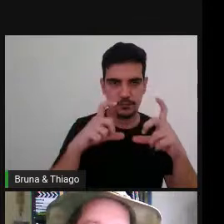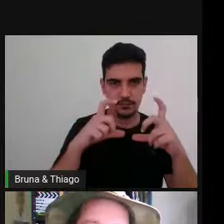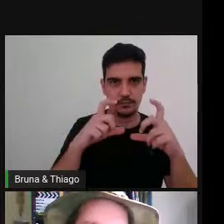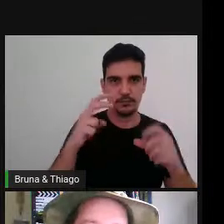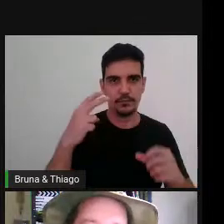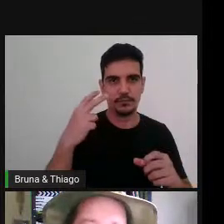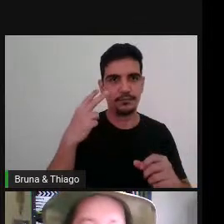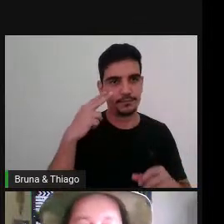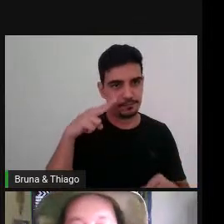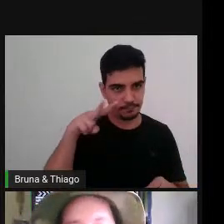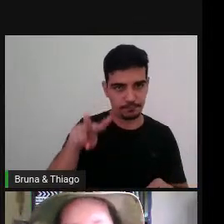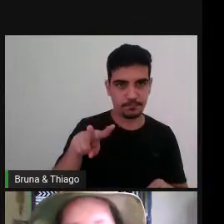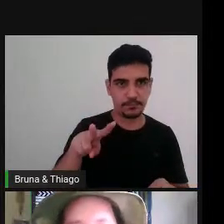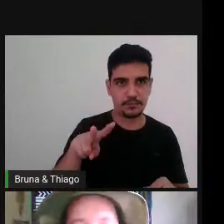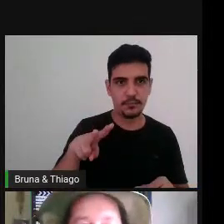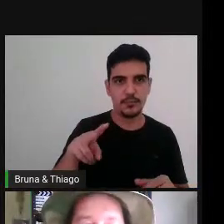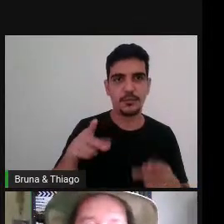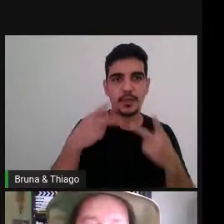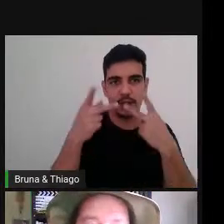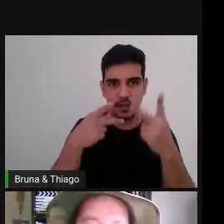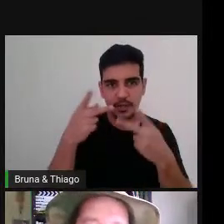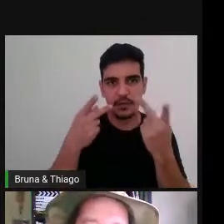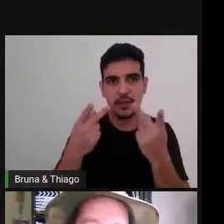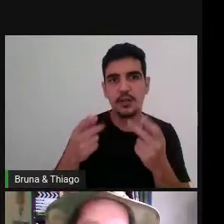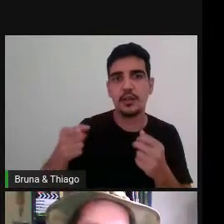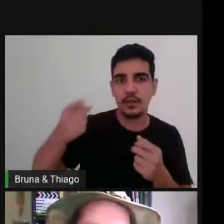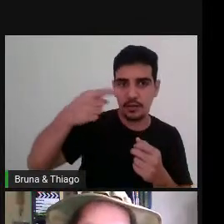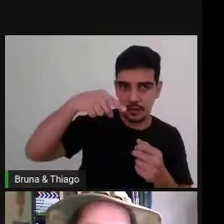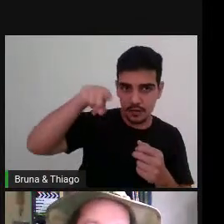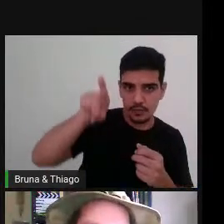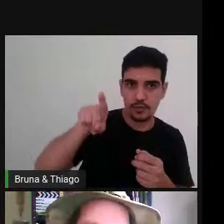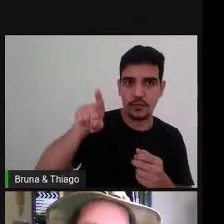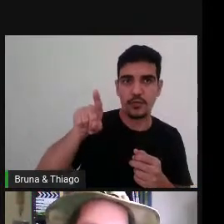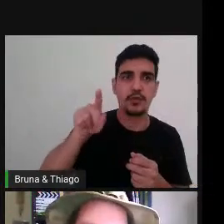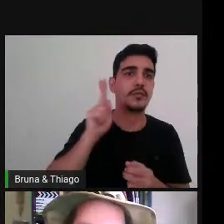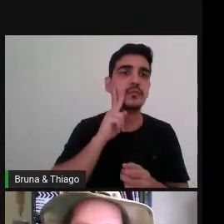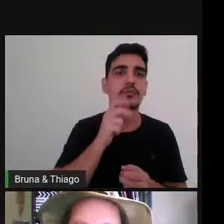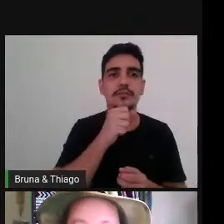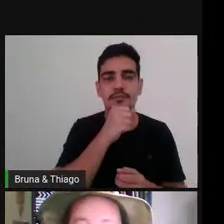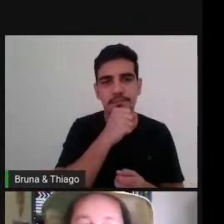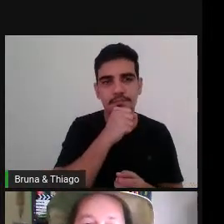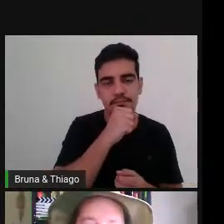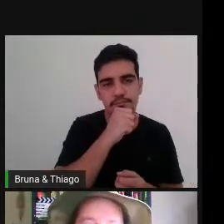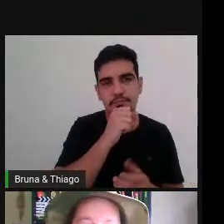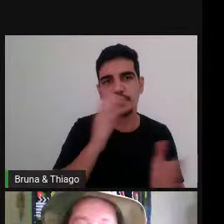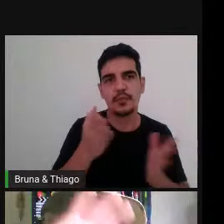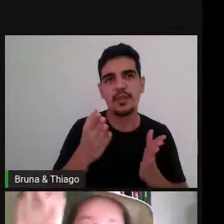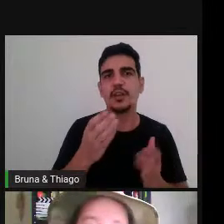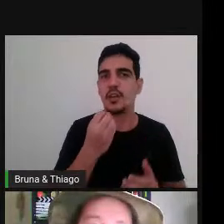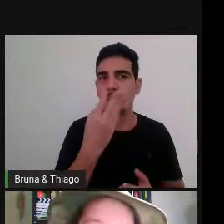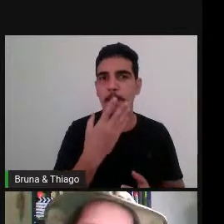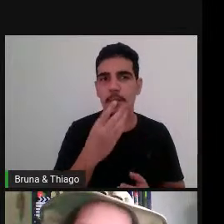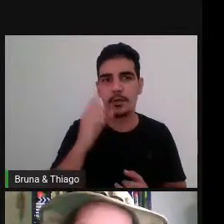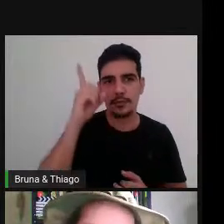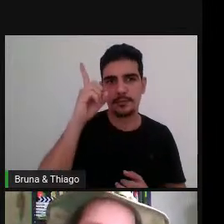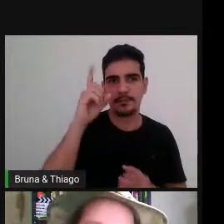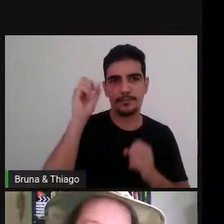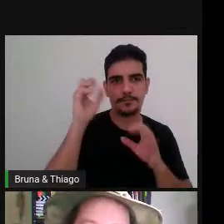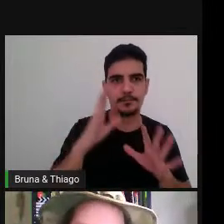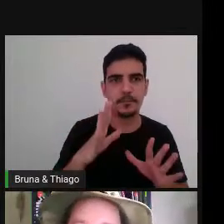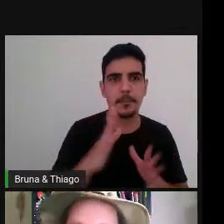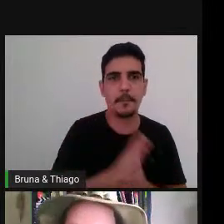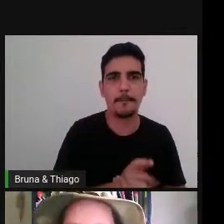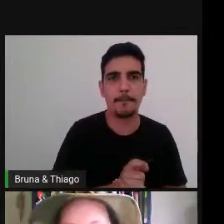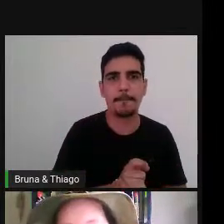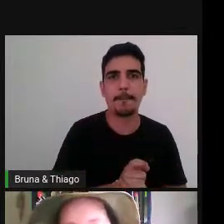gente conversou bastante, tudo mais. Ele veio para Porto Velho e foi tudo bem, graças a Deus. Então, aí eu pergunto, né, o que são